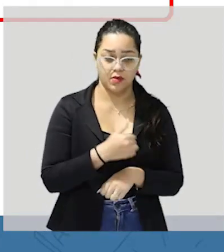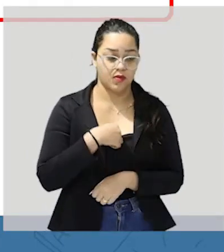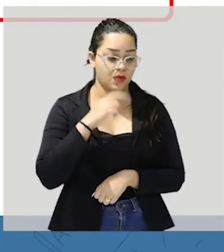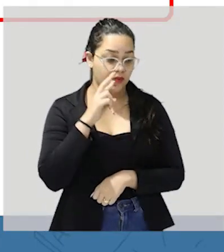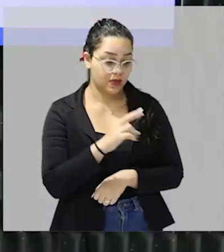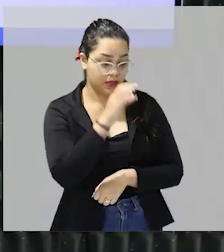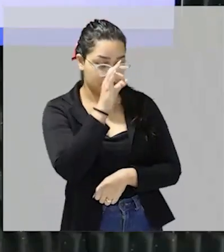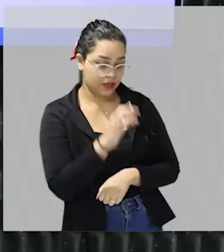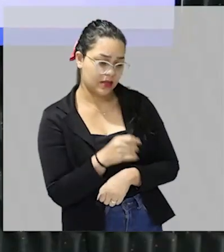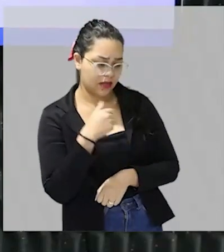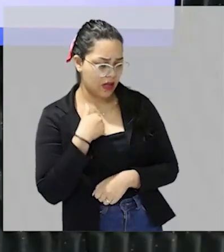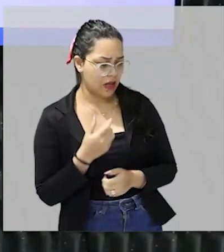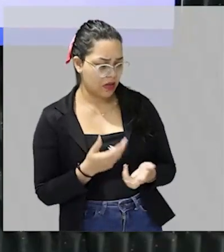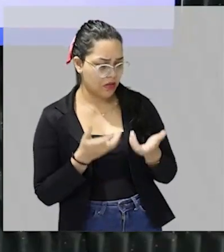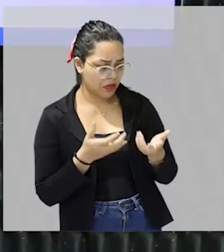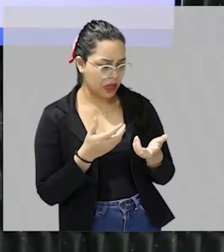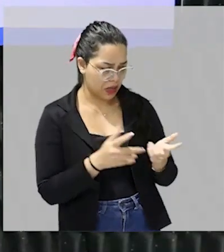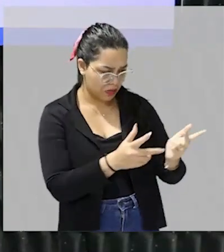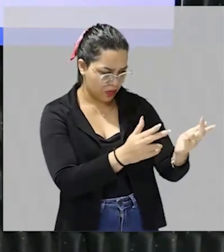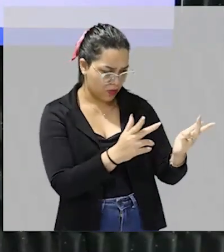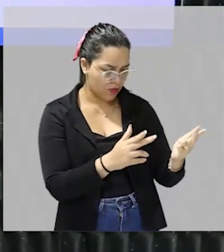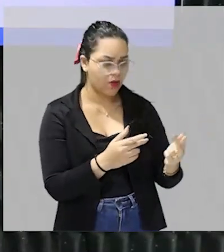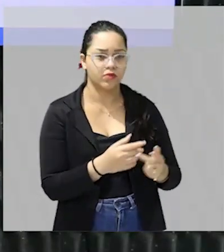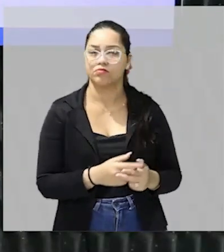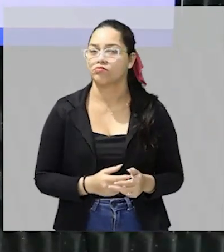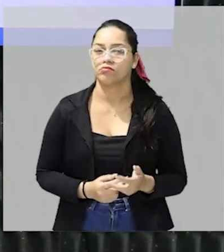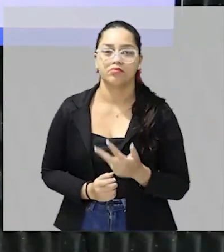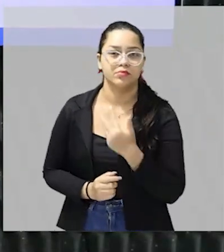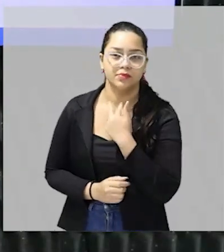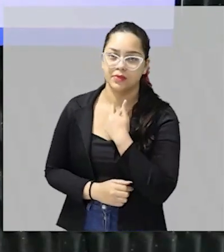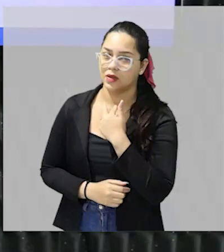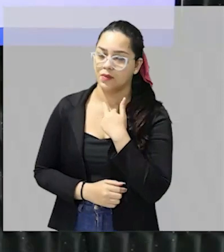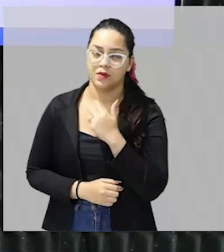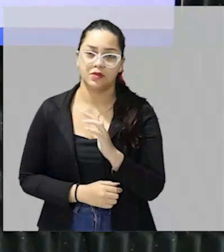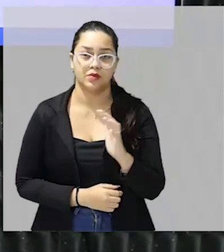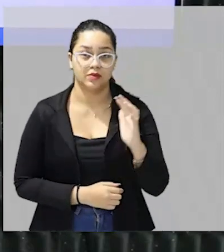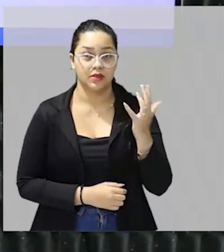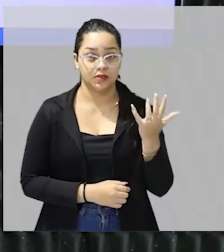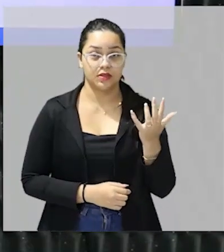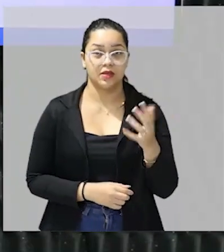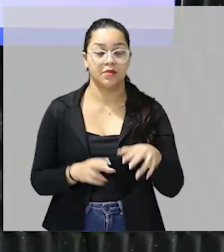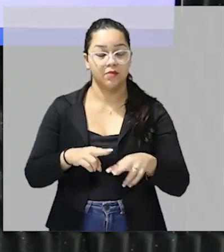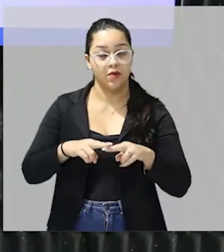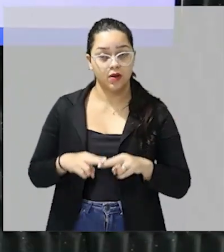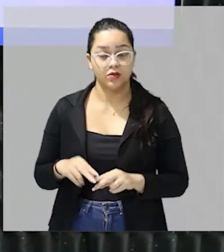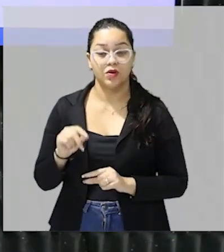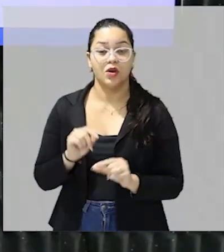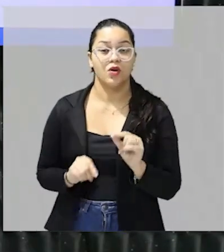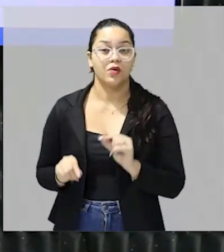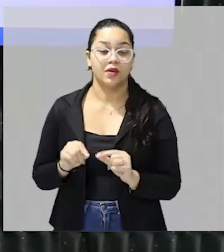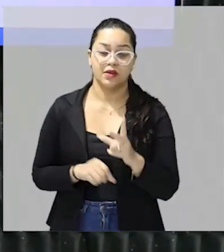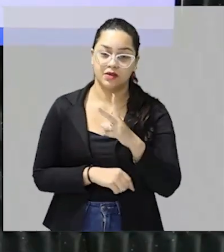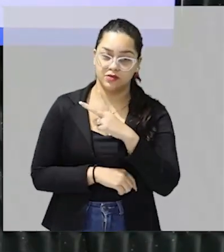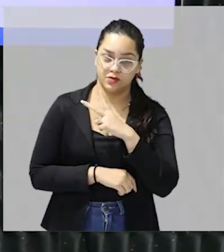dando certo e, rapaz, me passa essa tua série que eu estou vendo que... Não, isso não pode acontecer. As séries, elas são o quê?